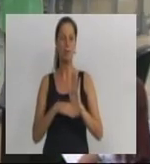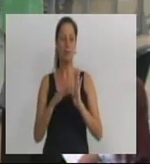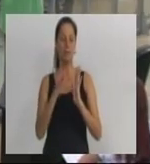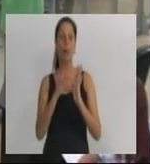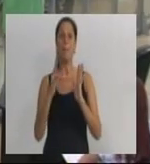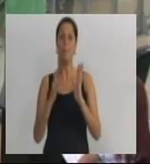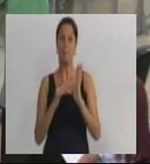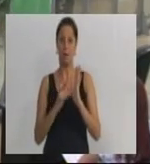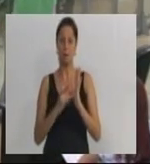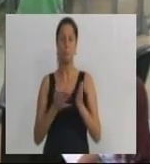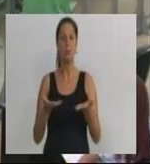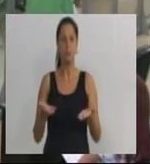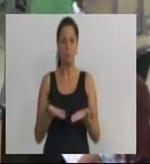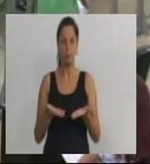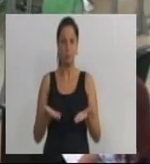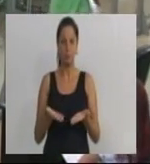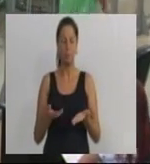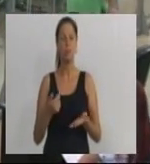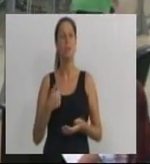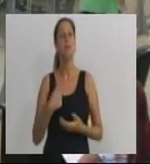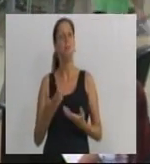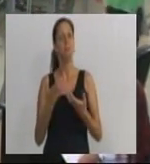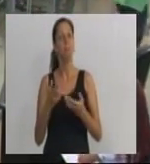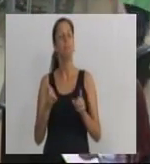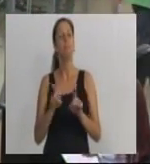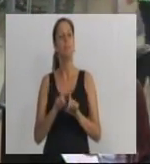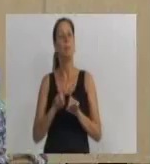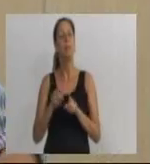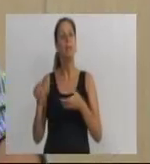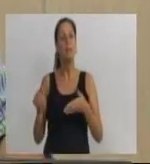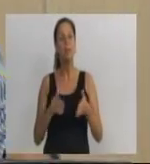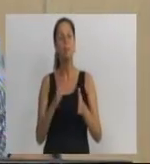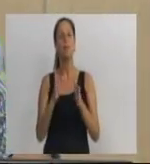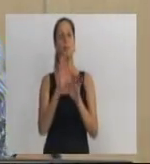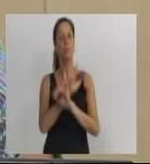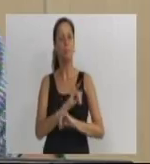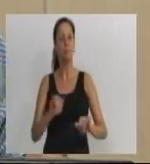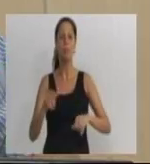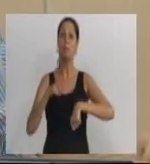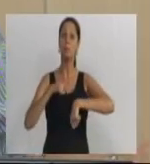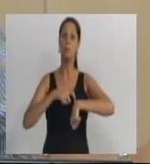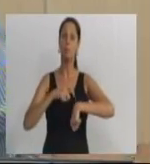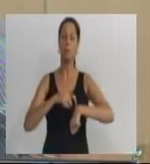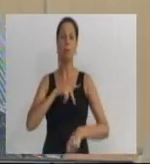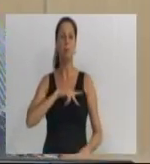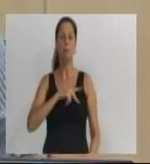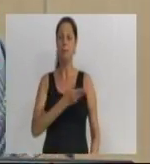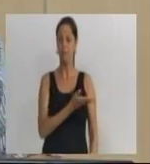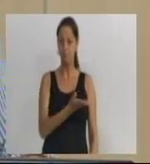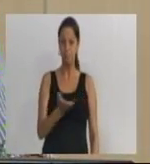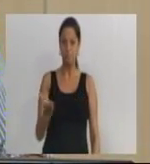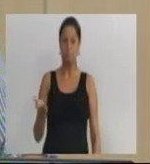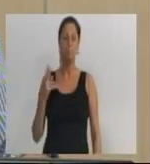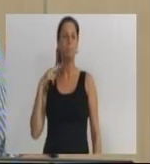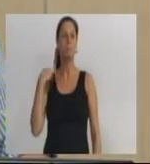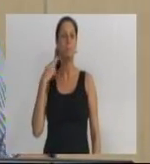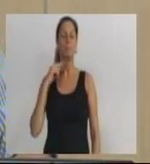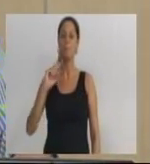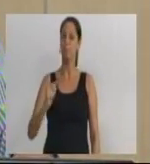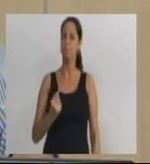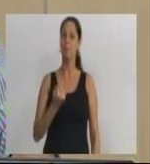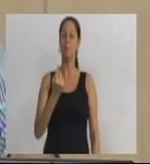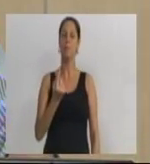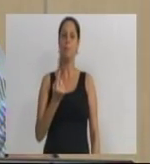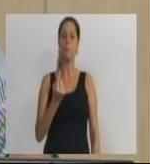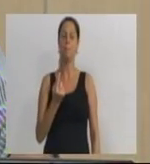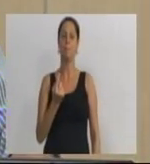da ordem do dia. Quero fazer alguns encaminhamentos, algumas informações no momento da presidência, senhores vereadores. Primeiro,